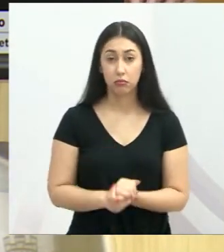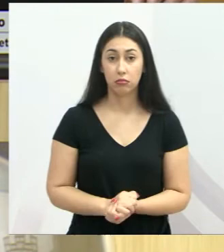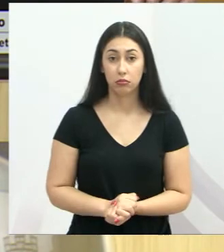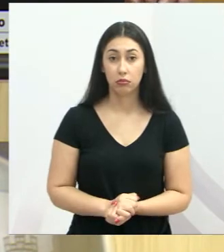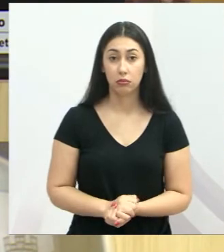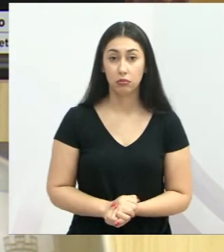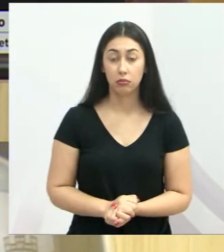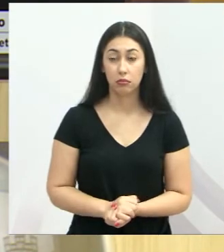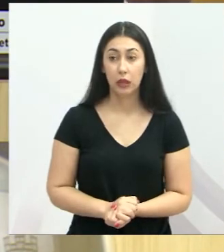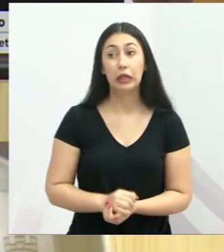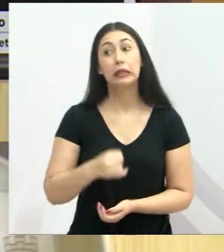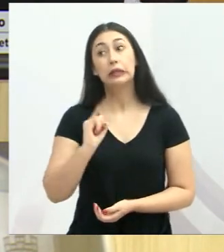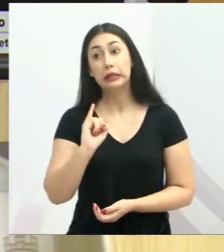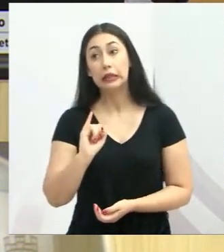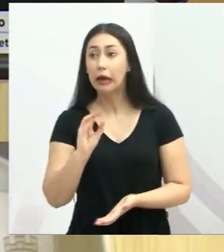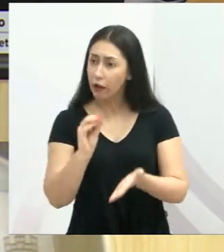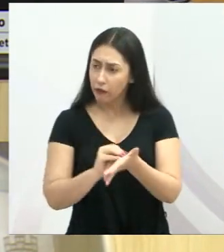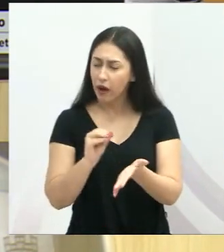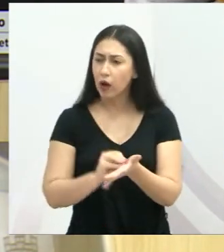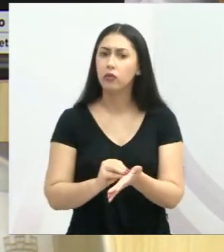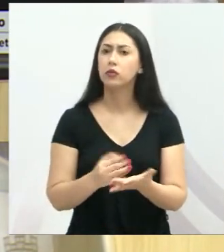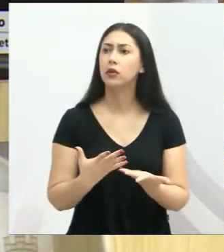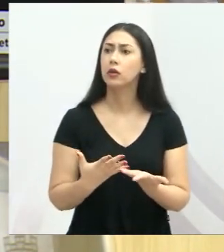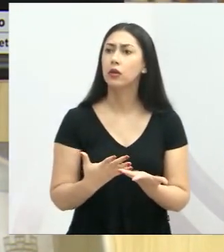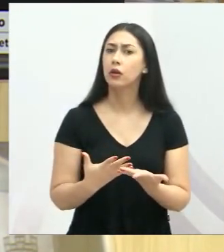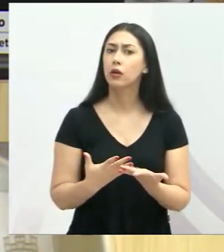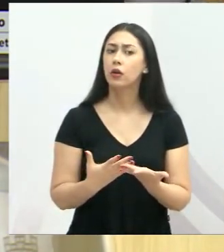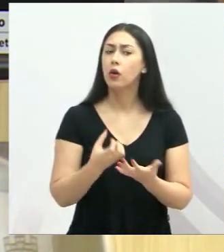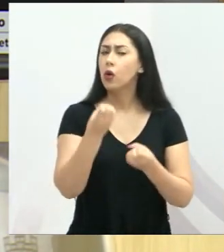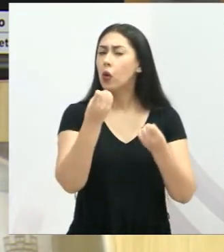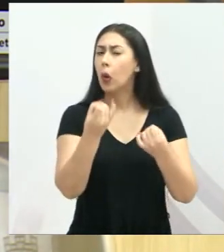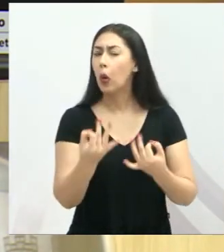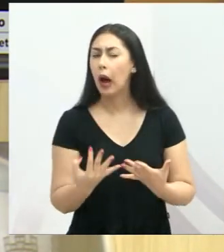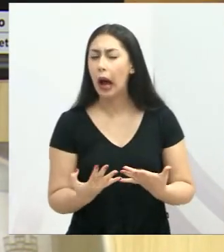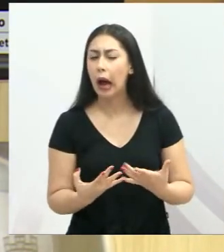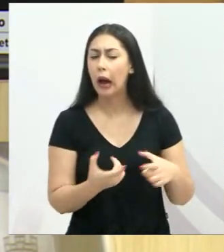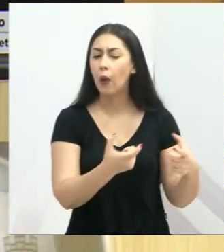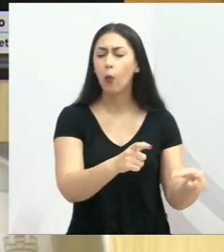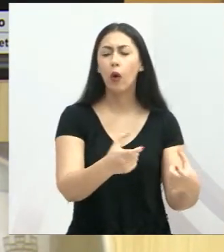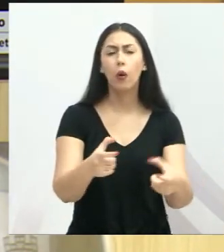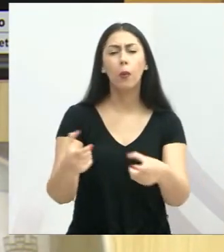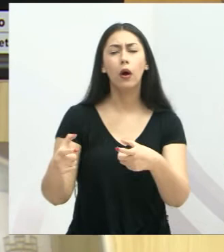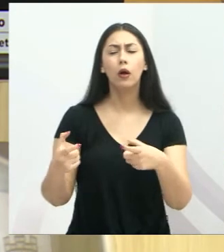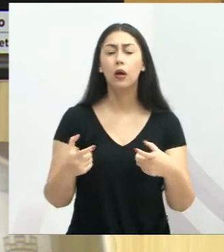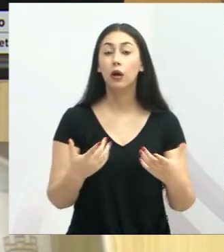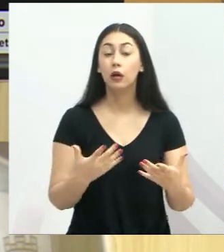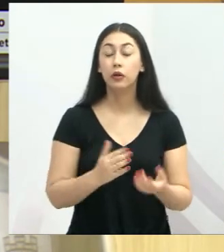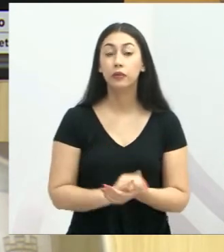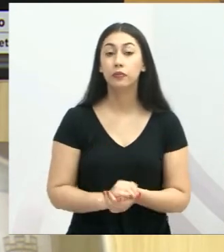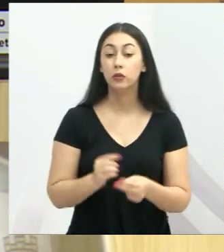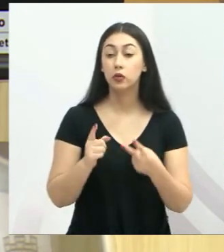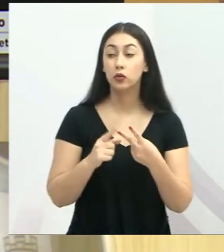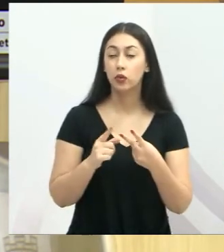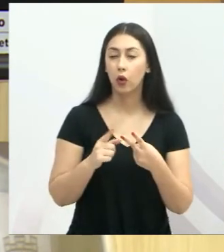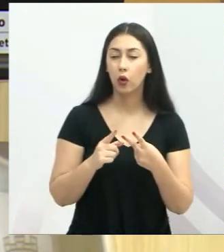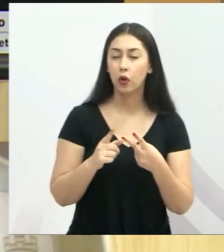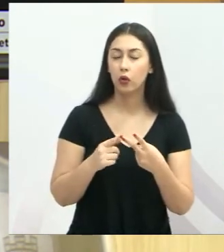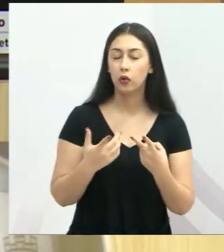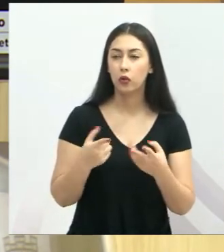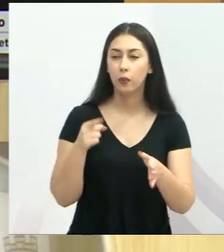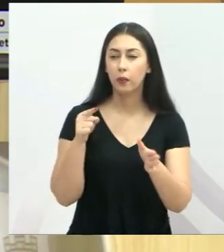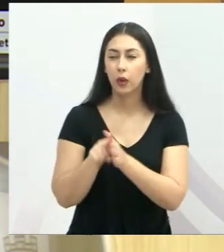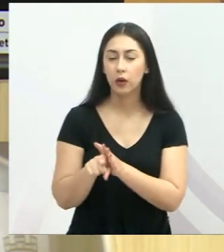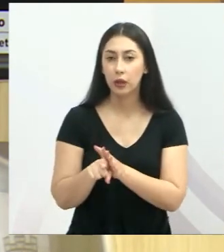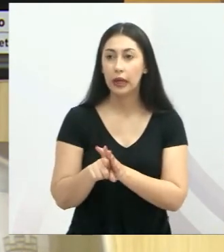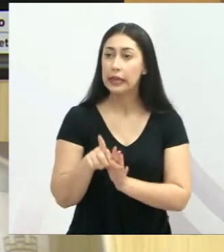1.1. Em caso positivo, em quais especialidades? 2. Existe algum cronograma para que o